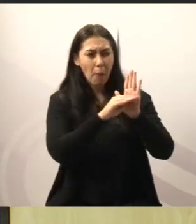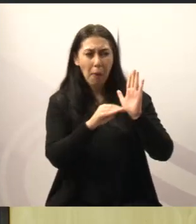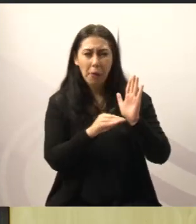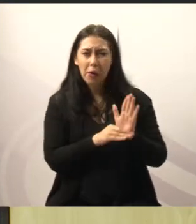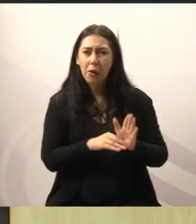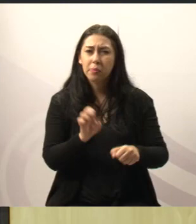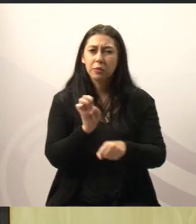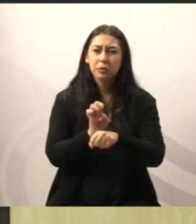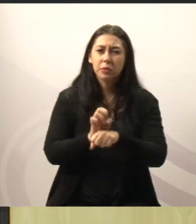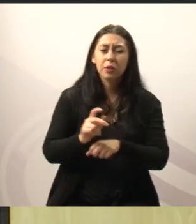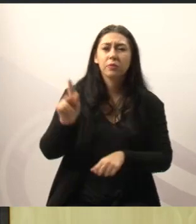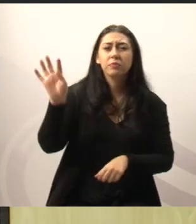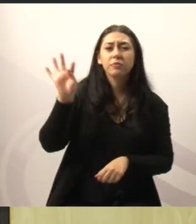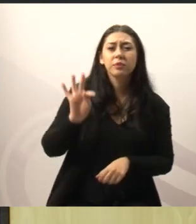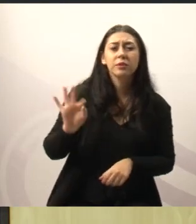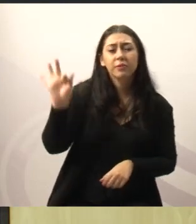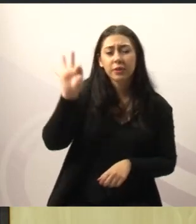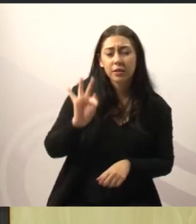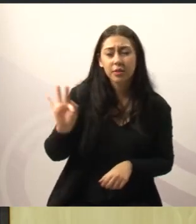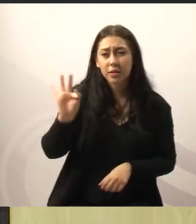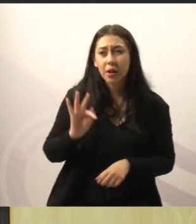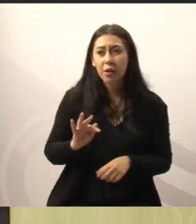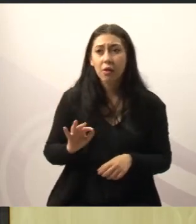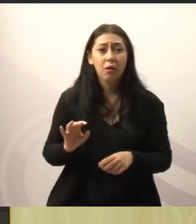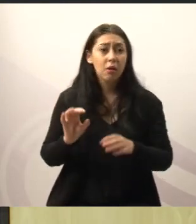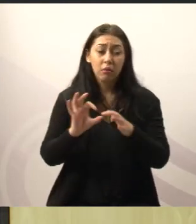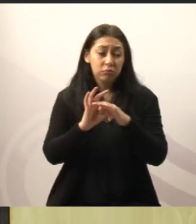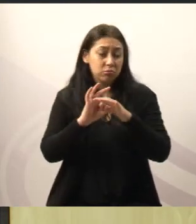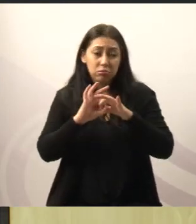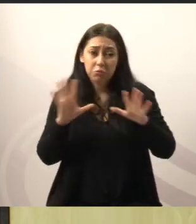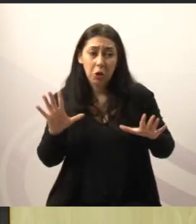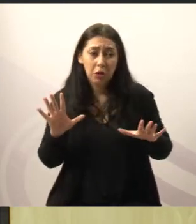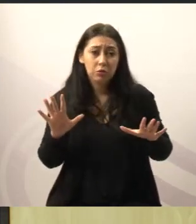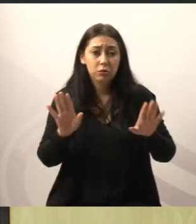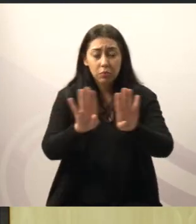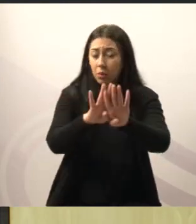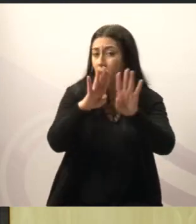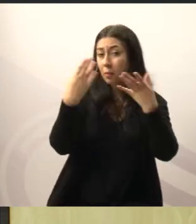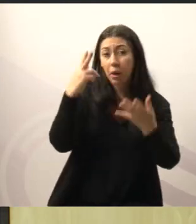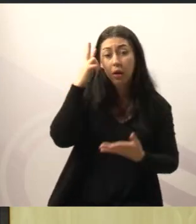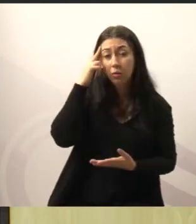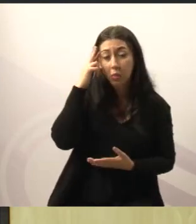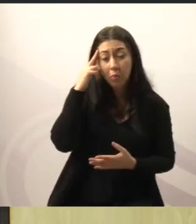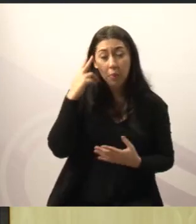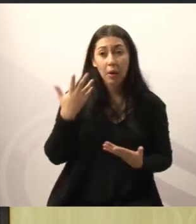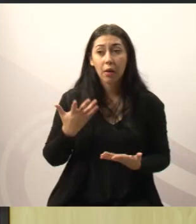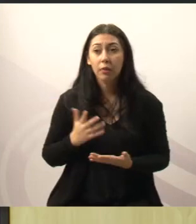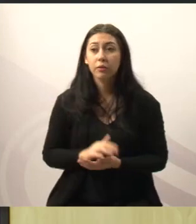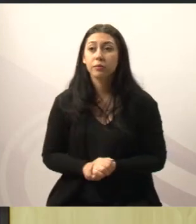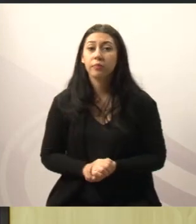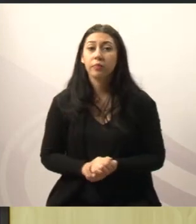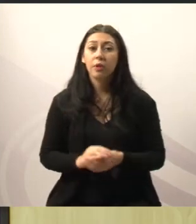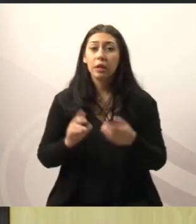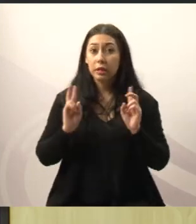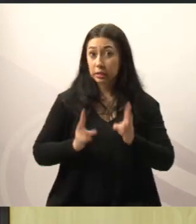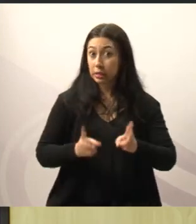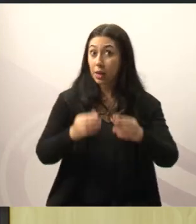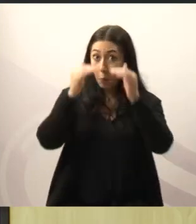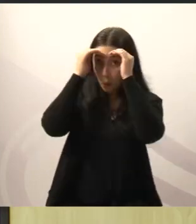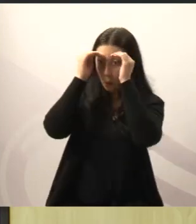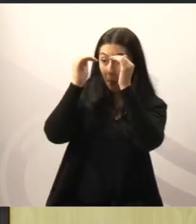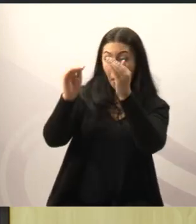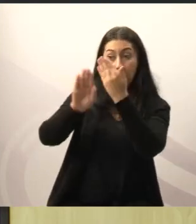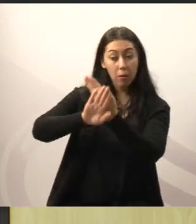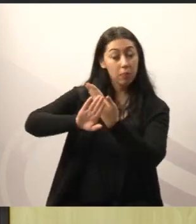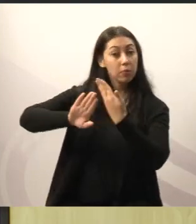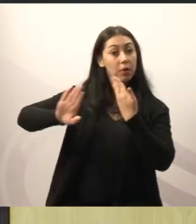não diferem daquelas que possuem permissão para funcionar de forma restrita e controlada. condicionados ao distanciamento social, com a